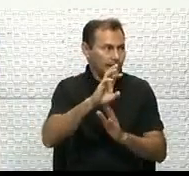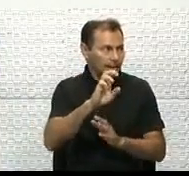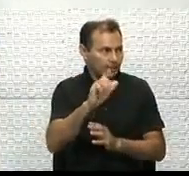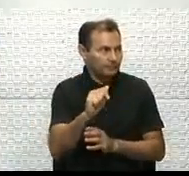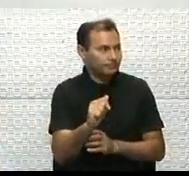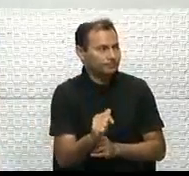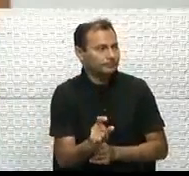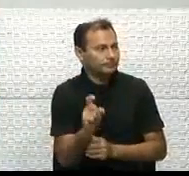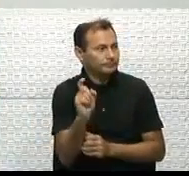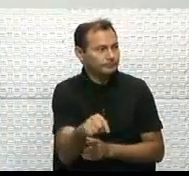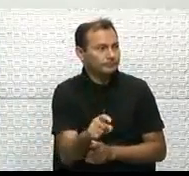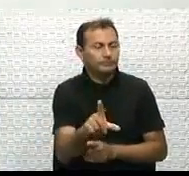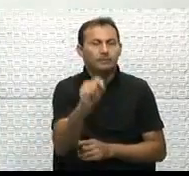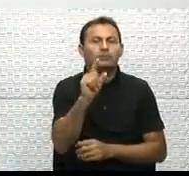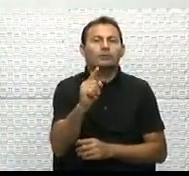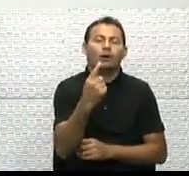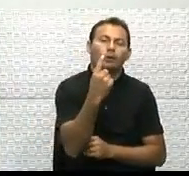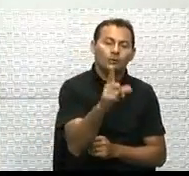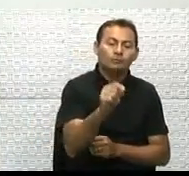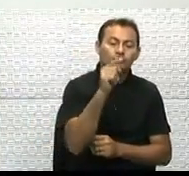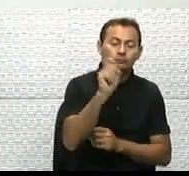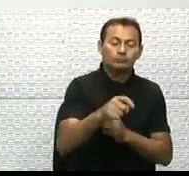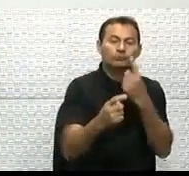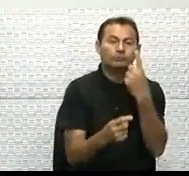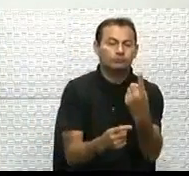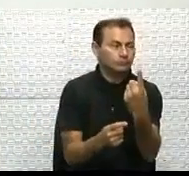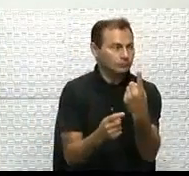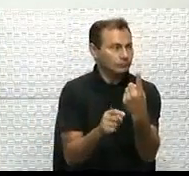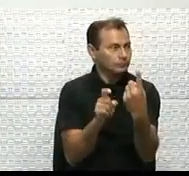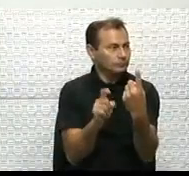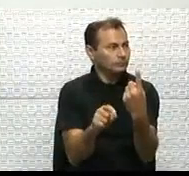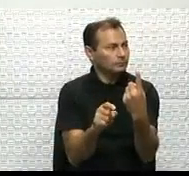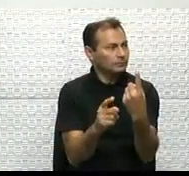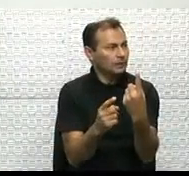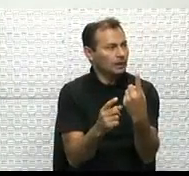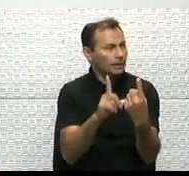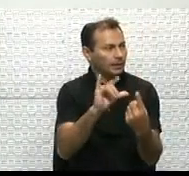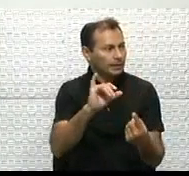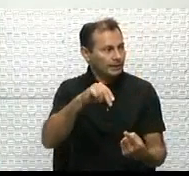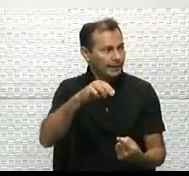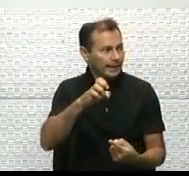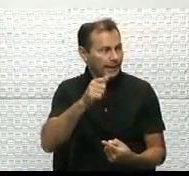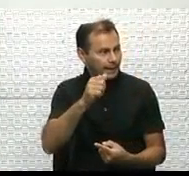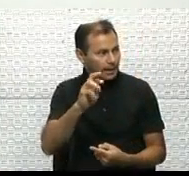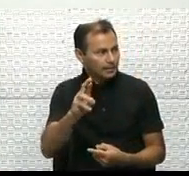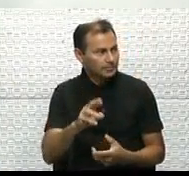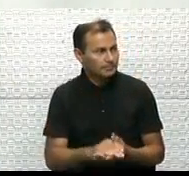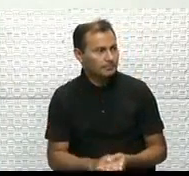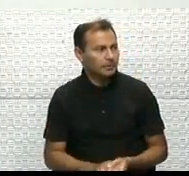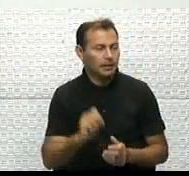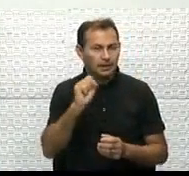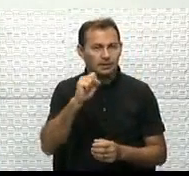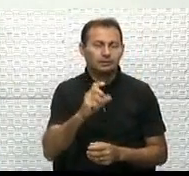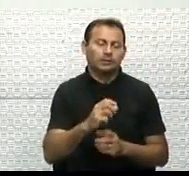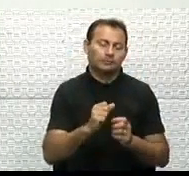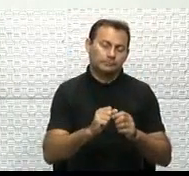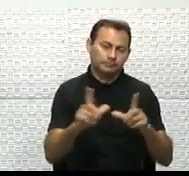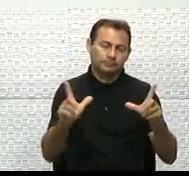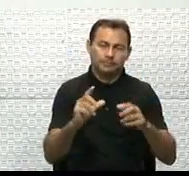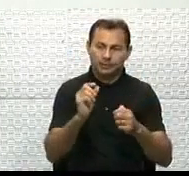regressão, e escolha a opção 1, de linear. Assim já está